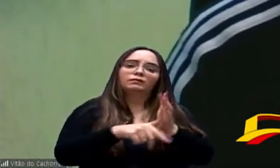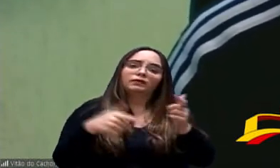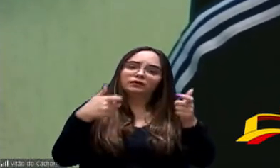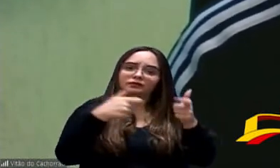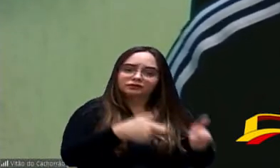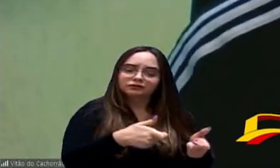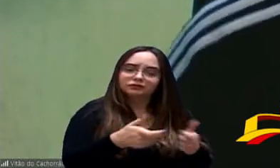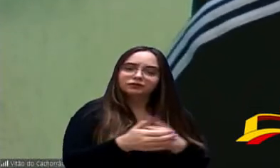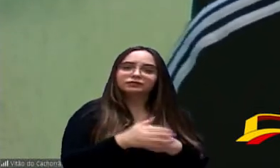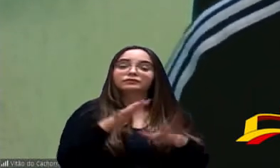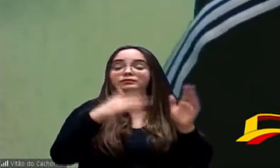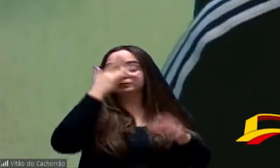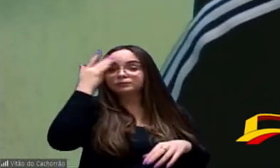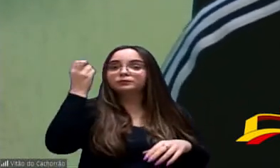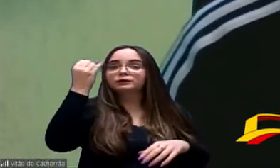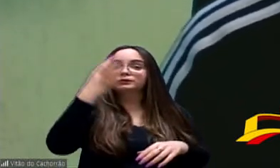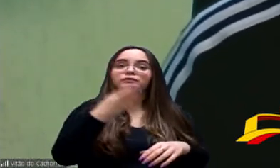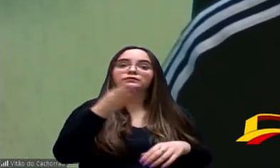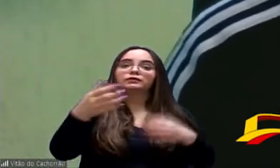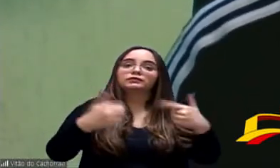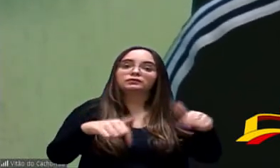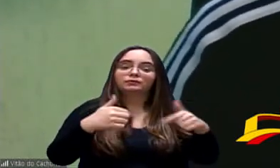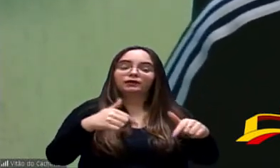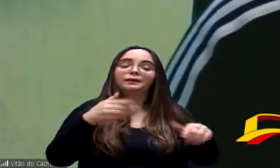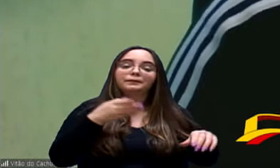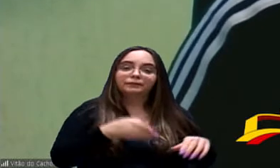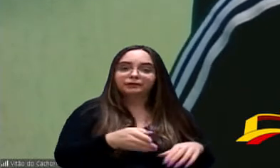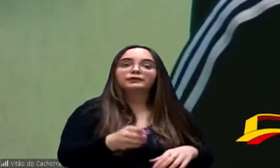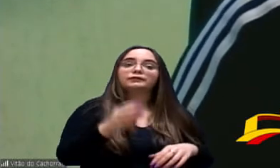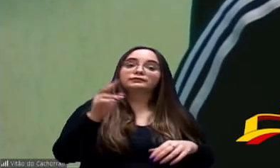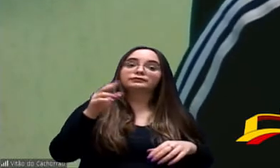trabalhar passa em frente, se sabe tudo aí da vida.